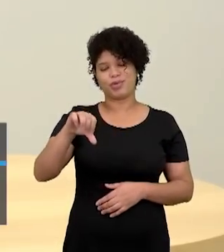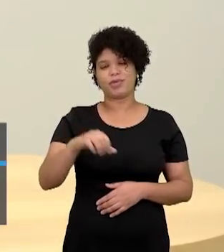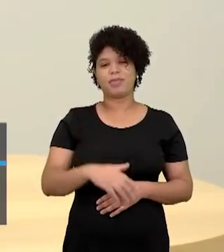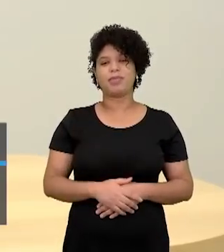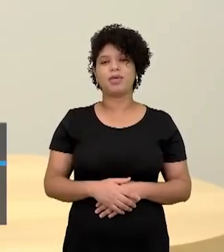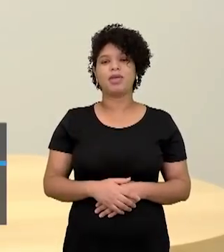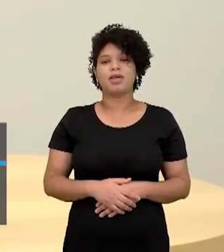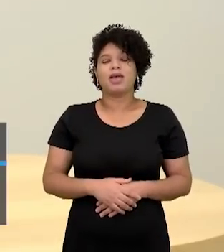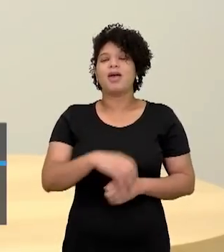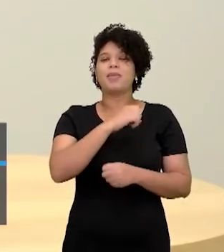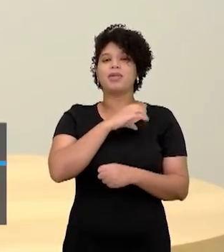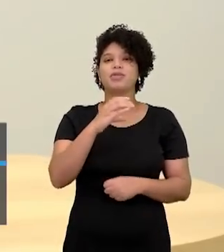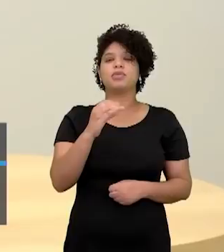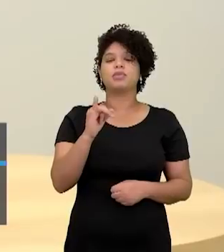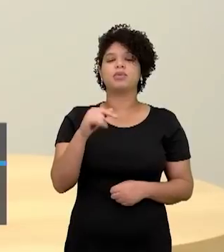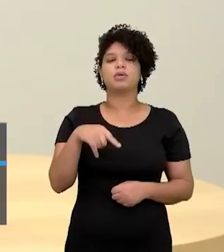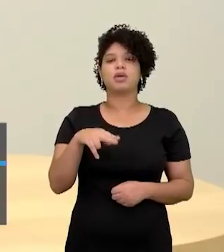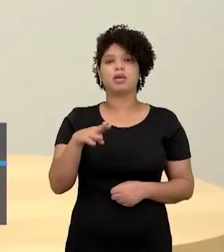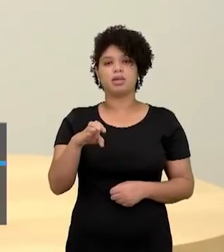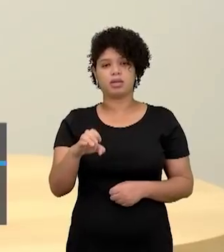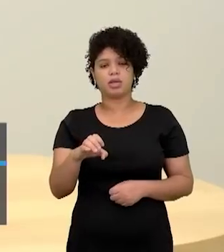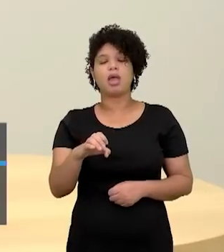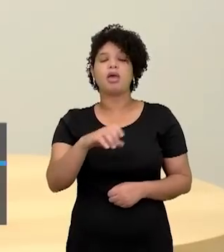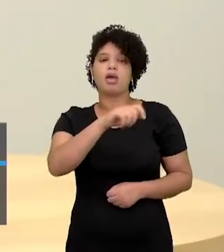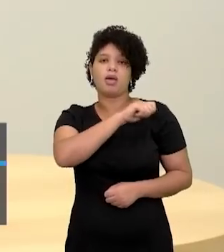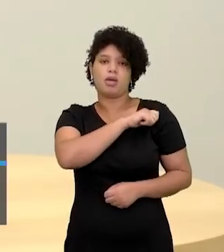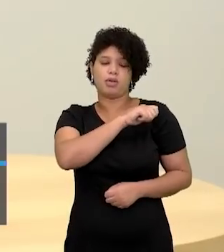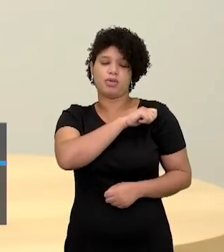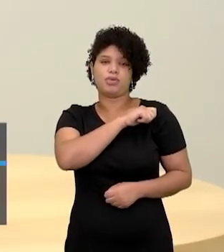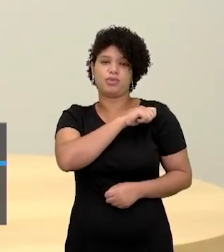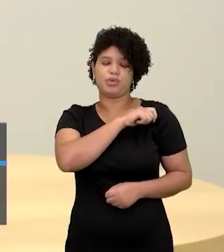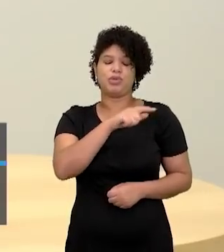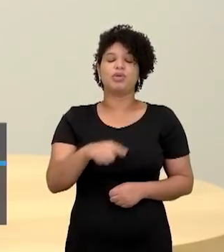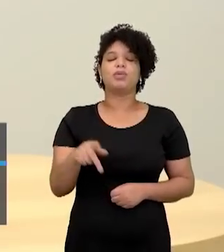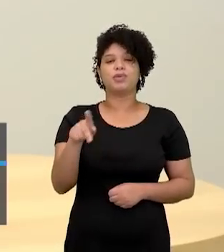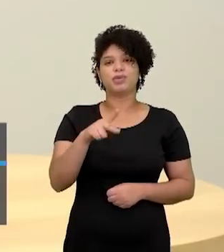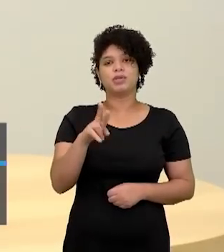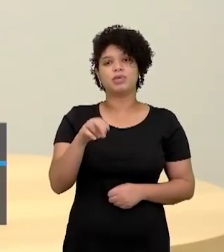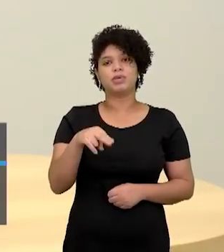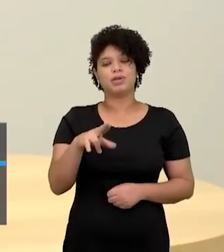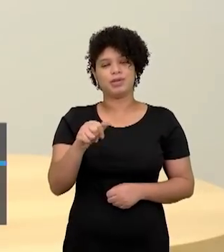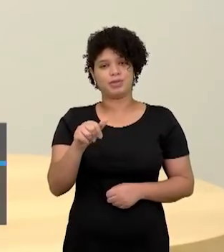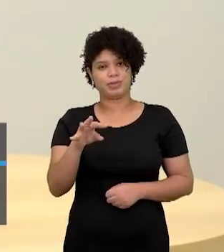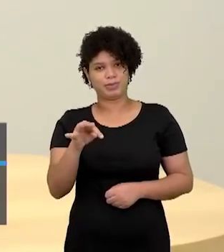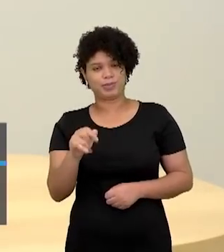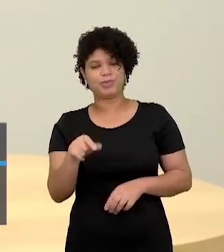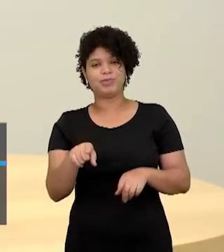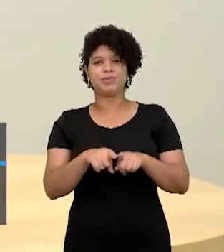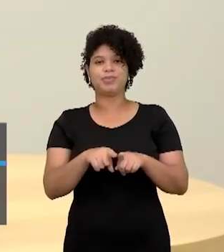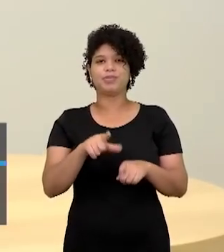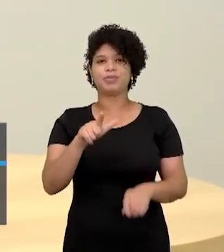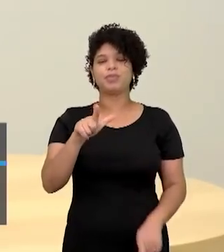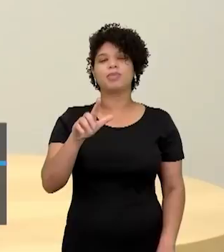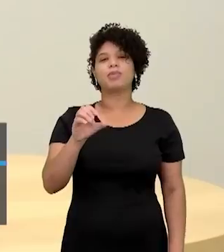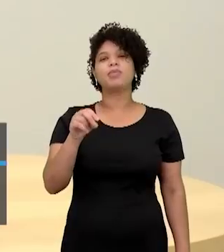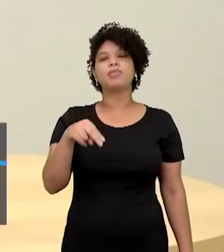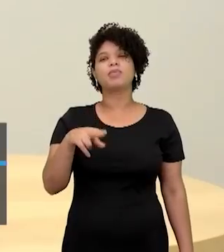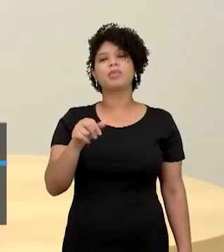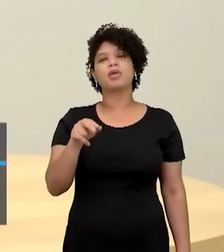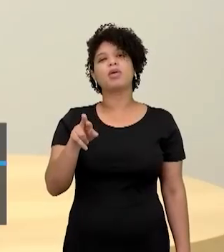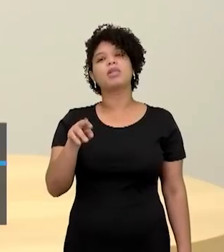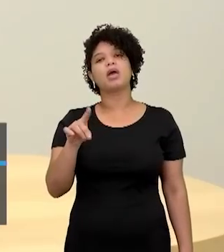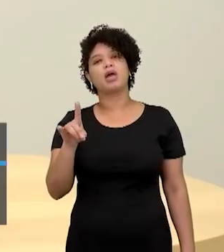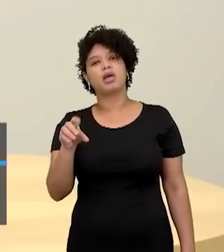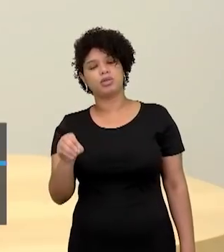pra Cassiana, alunos da professora Renata da cidade de Gália, pro aluno Leonardo, aluno do professor Antônio lá de